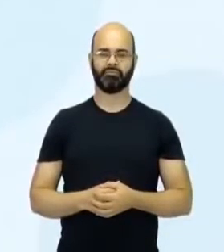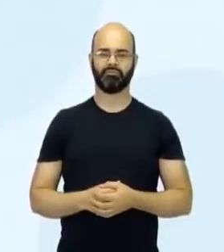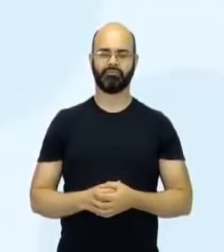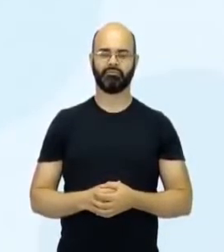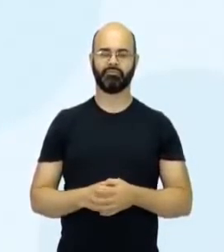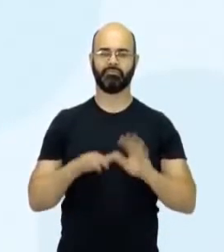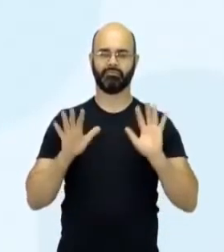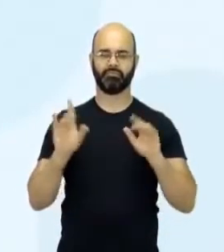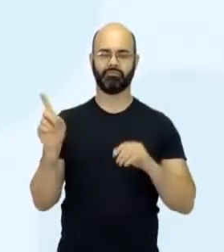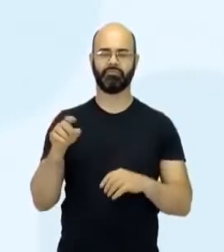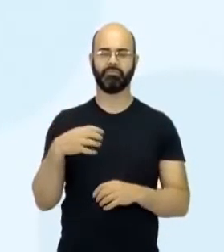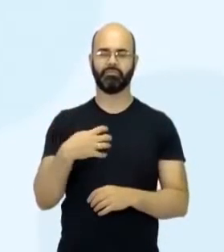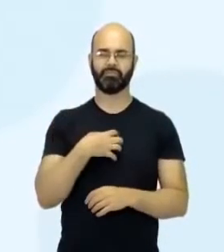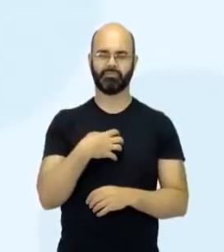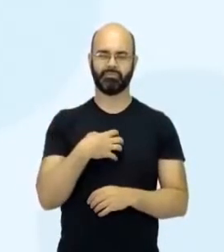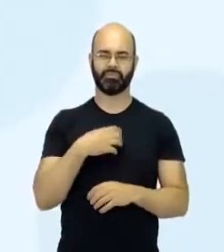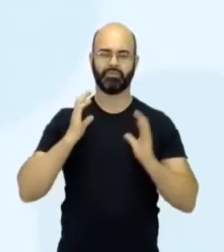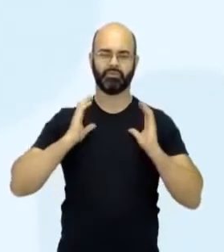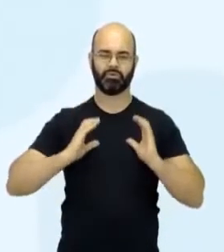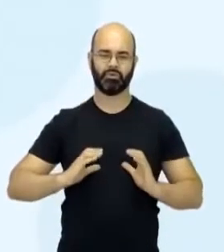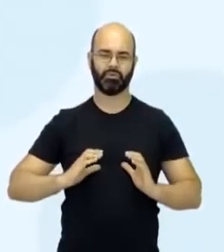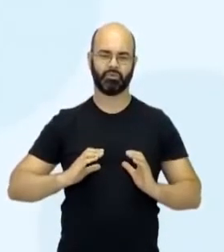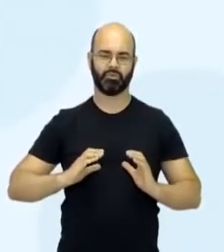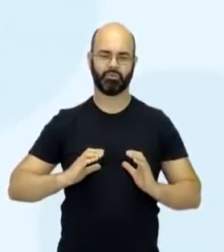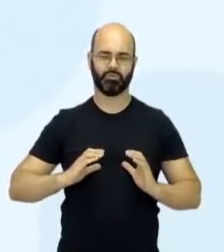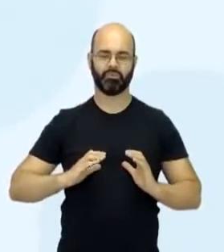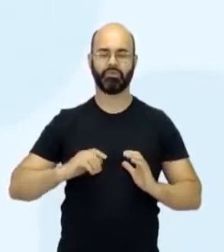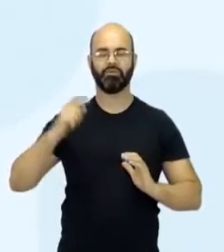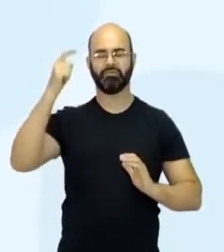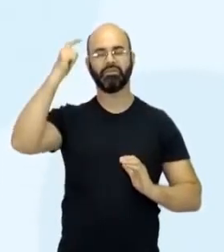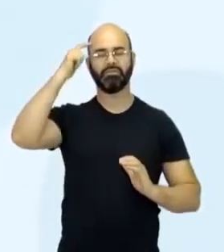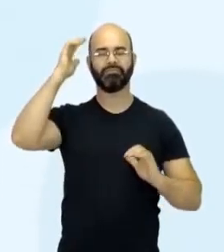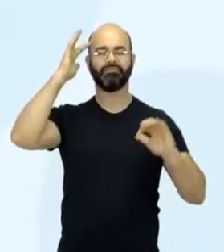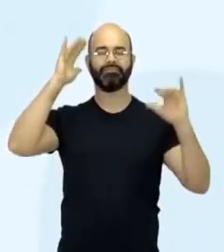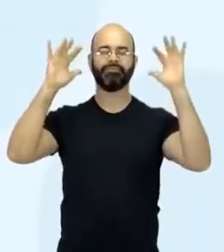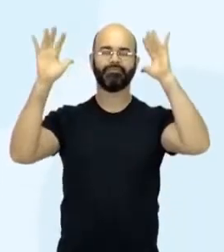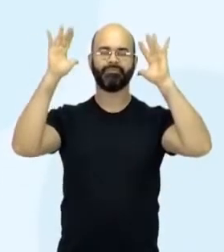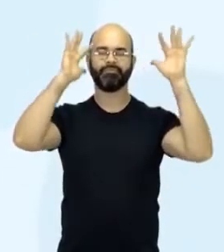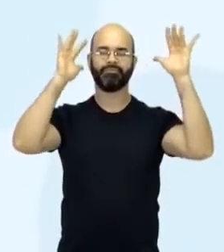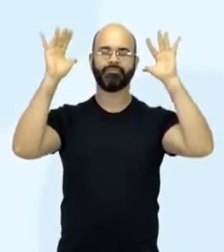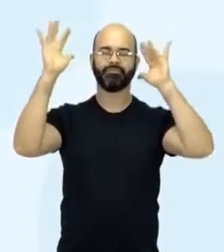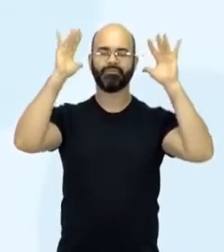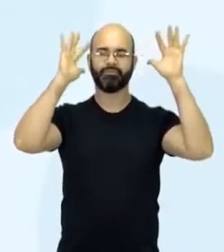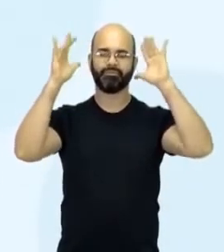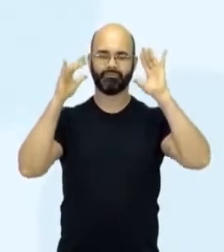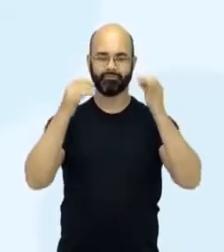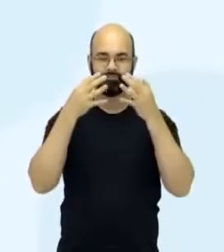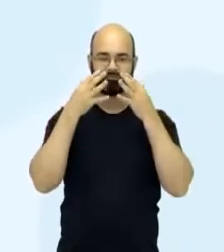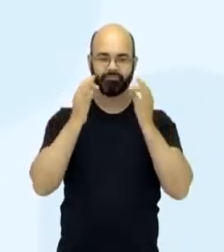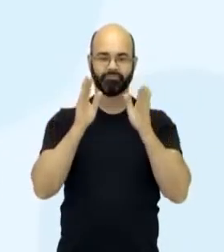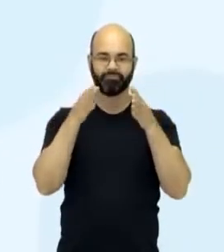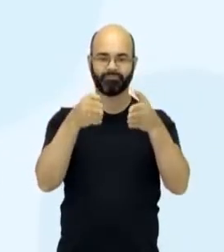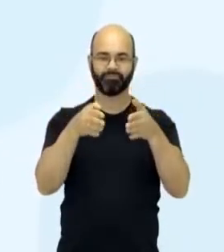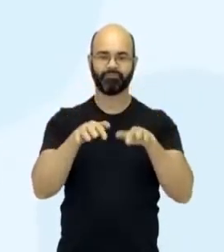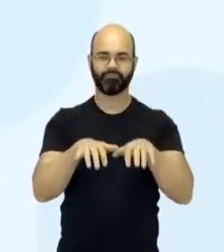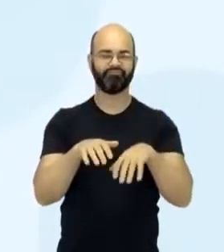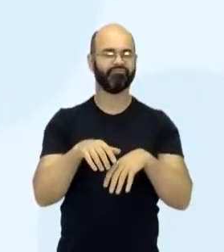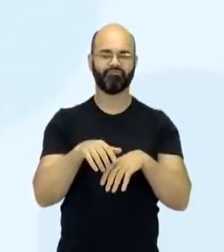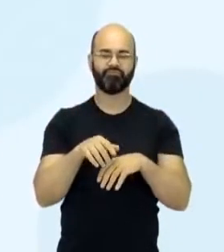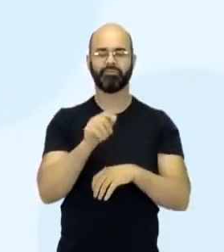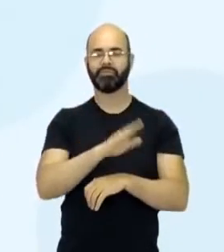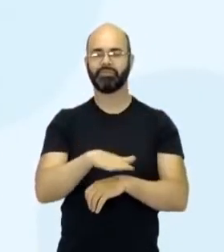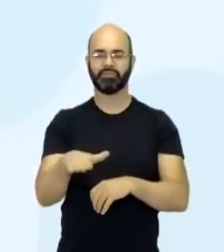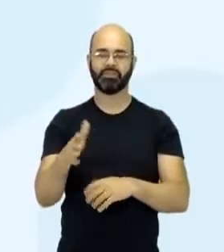entanto, esse tipo de comportamento favorece a distração e dificulta a concentração em momentos em que a criança